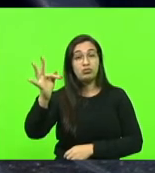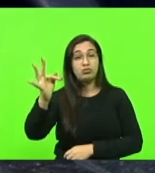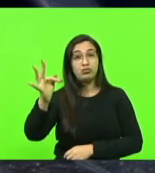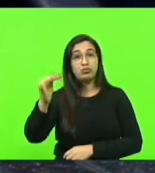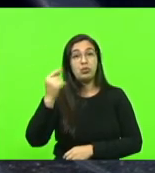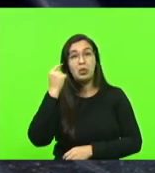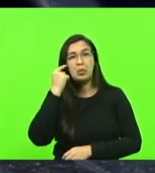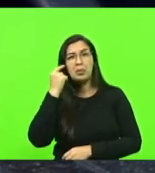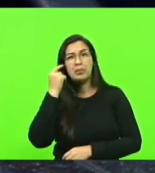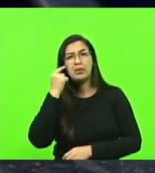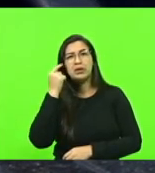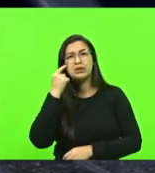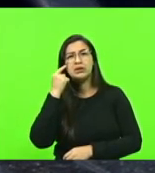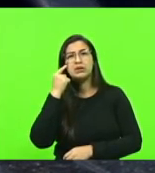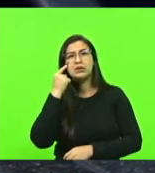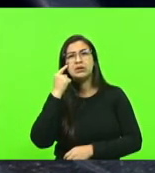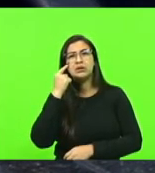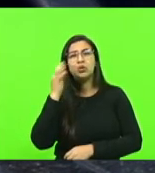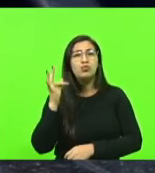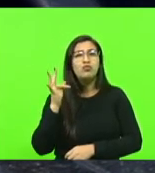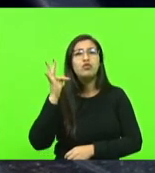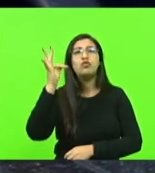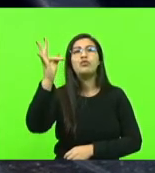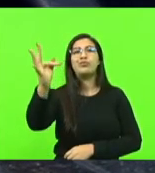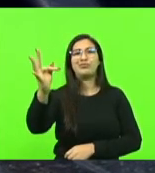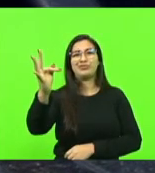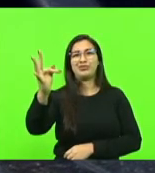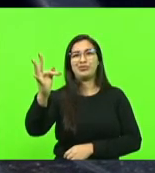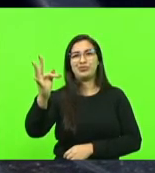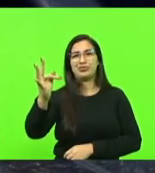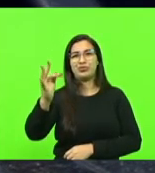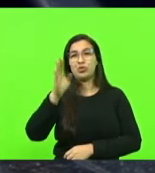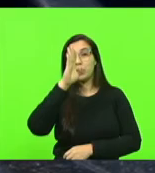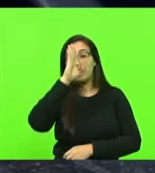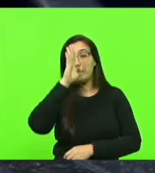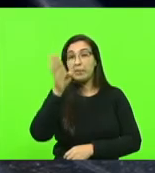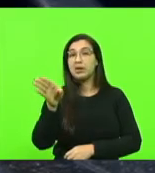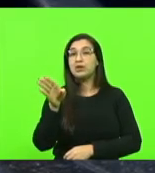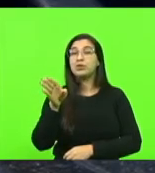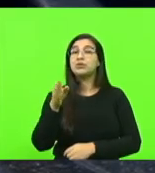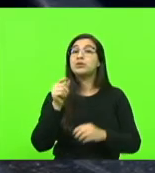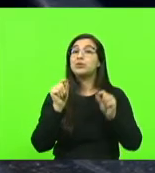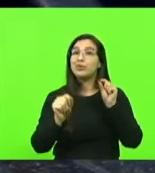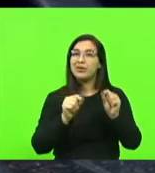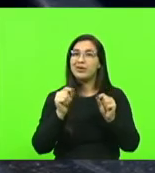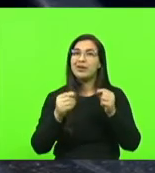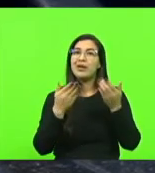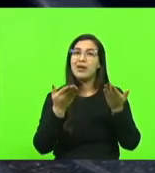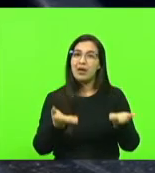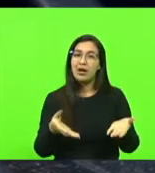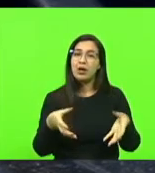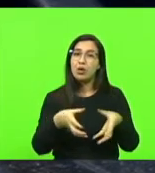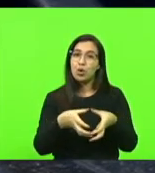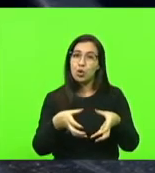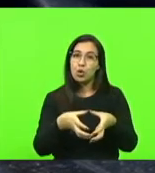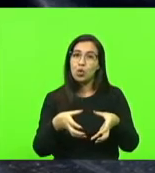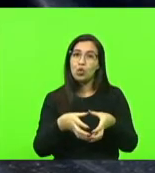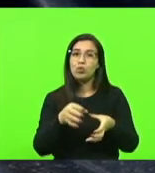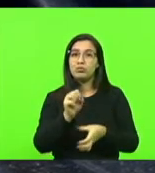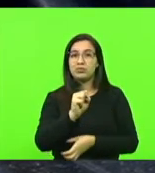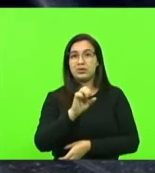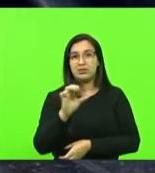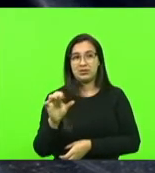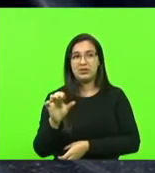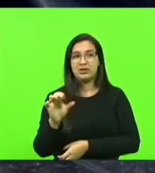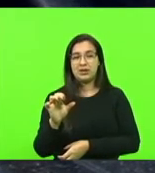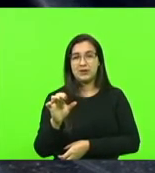um olhar à frente de tudo, priorizando a economia catarinense do jeito e com o volume de